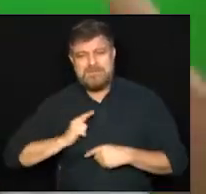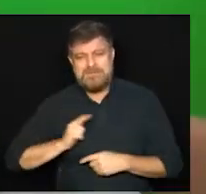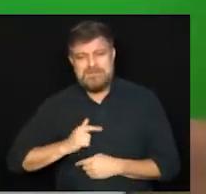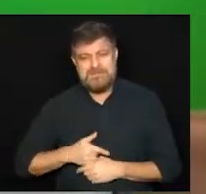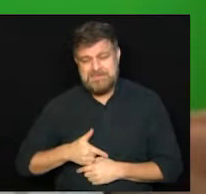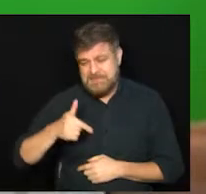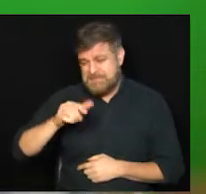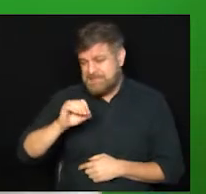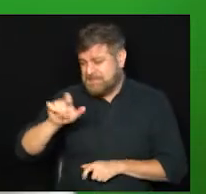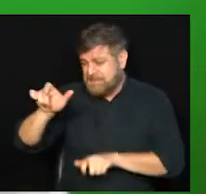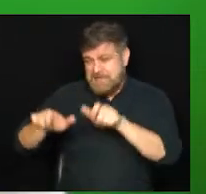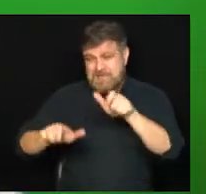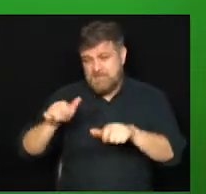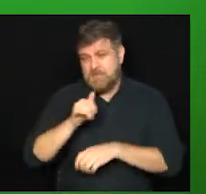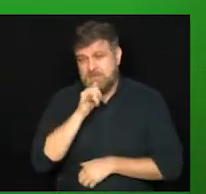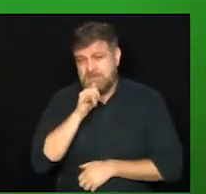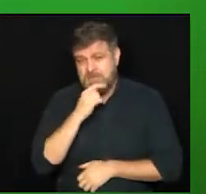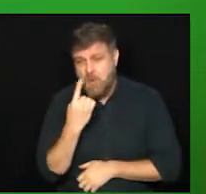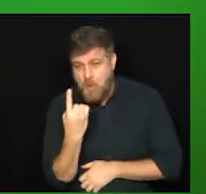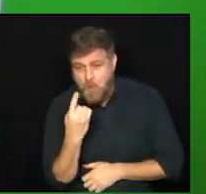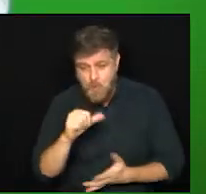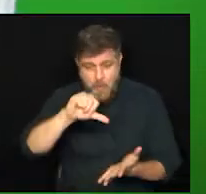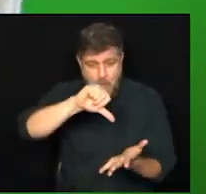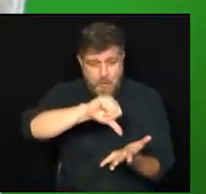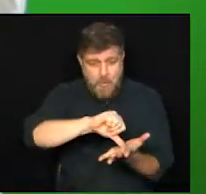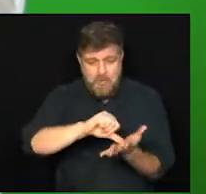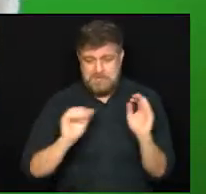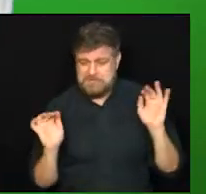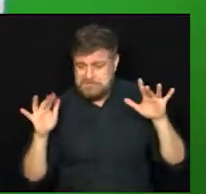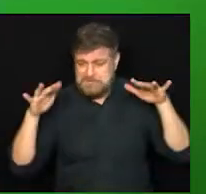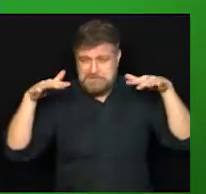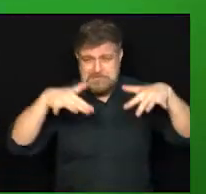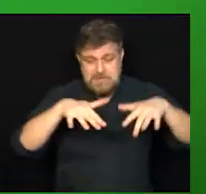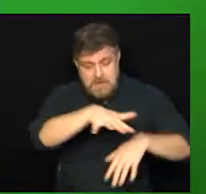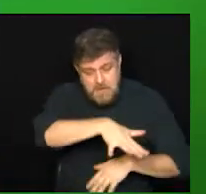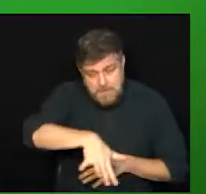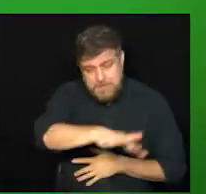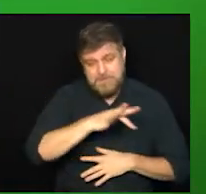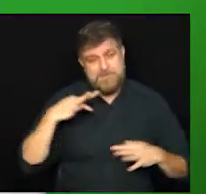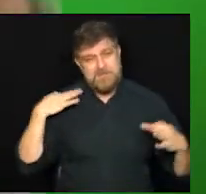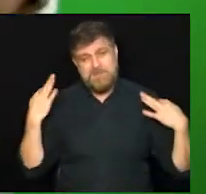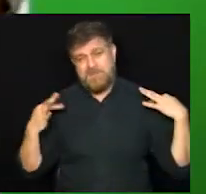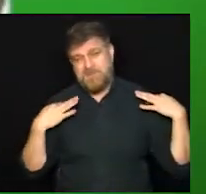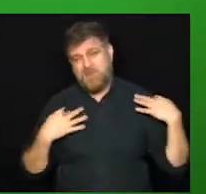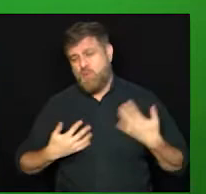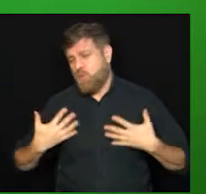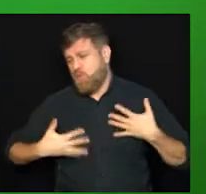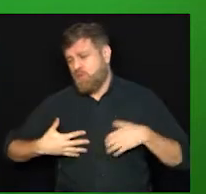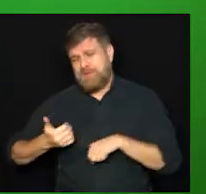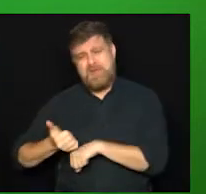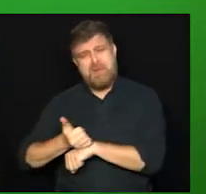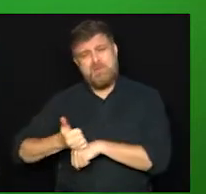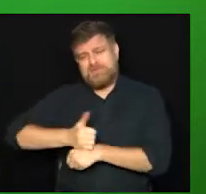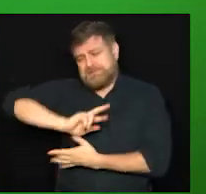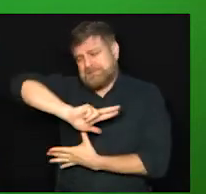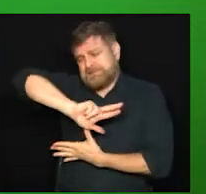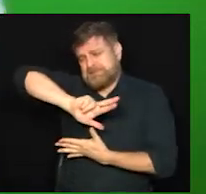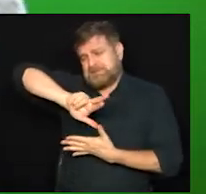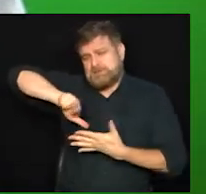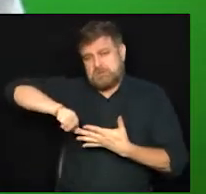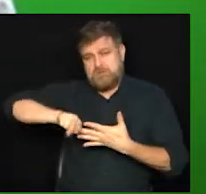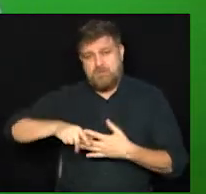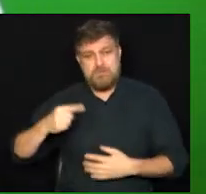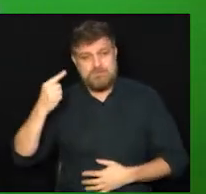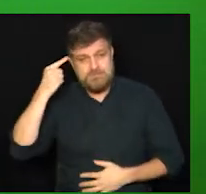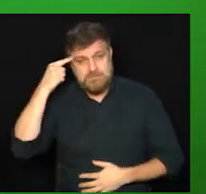muita gente envolvida dentro do setor de turismo. Quando você fala em hotelaria, que eu